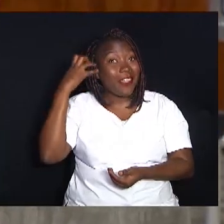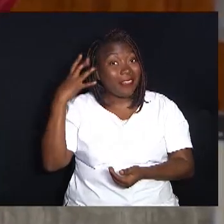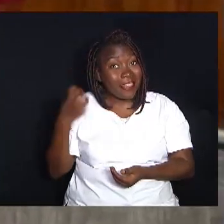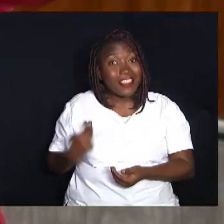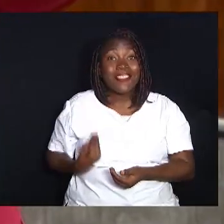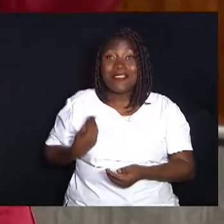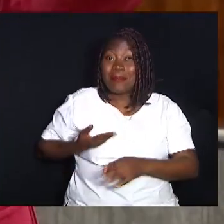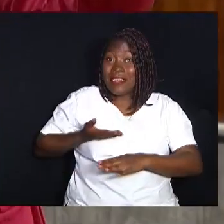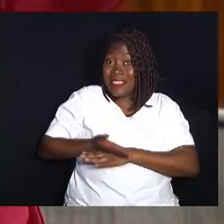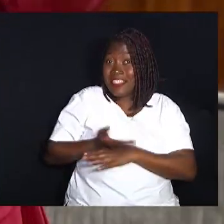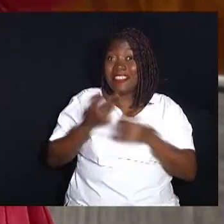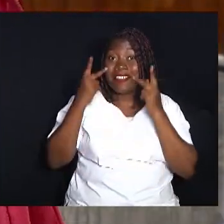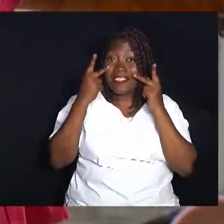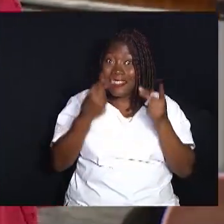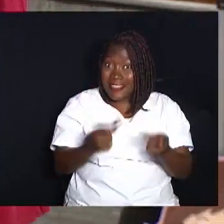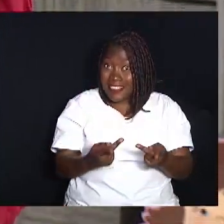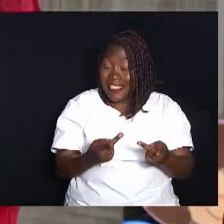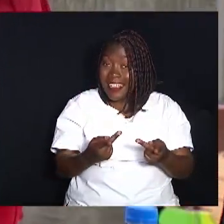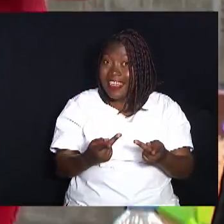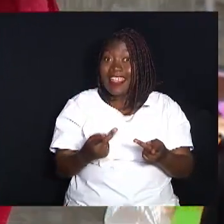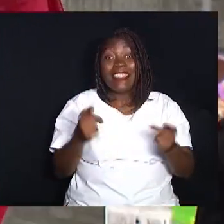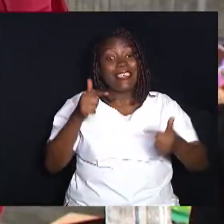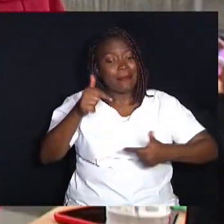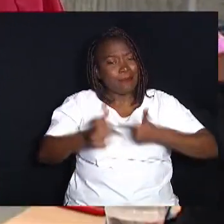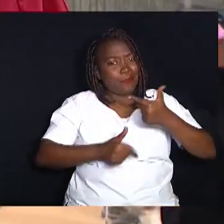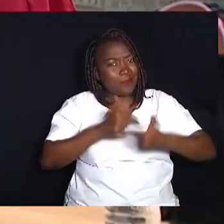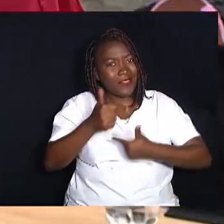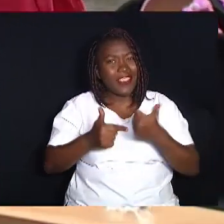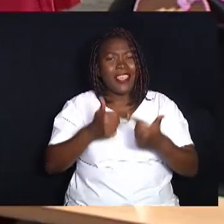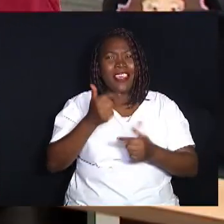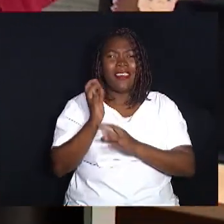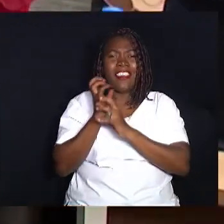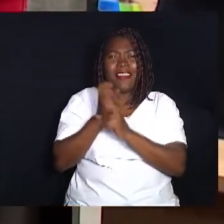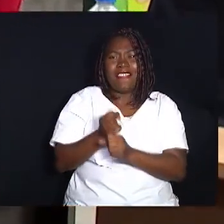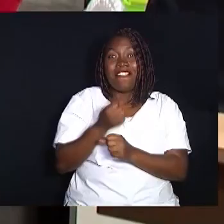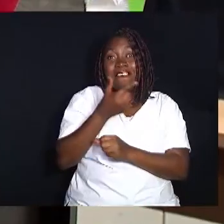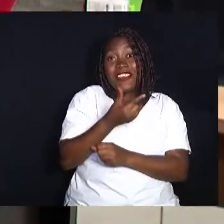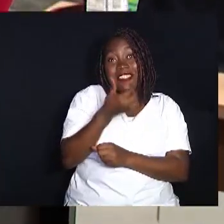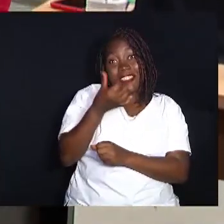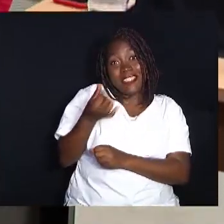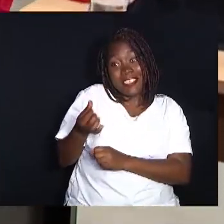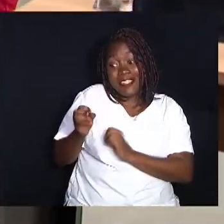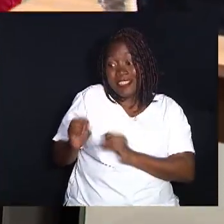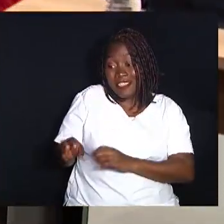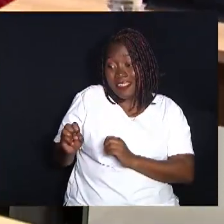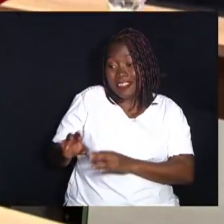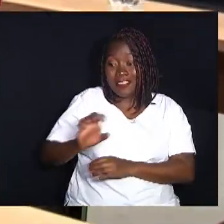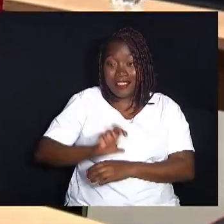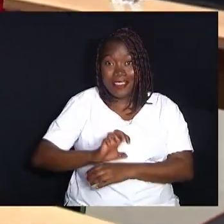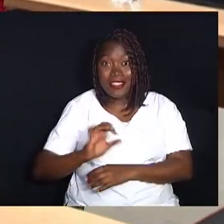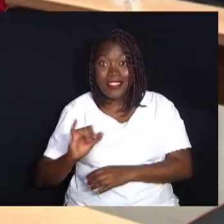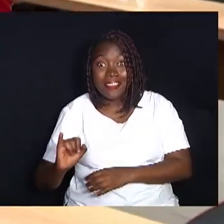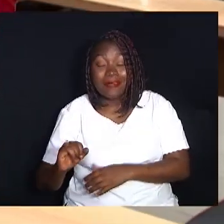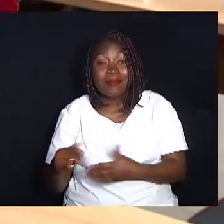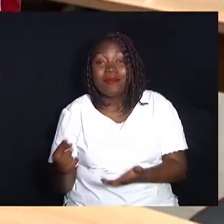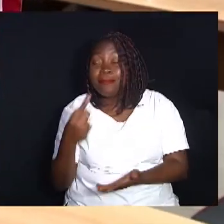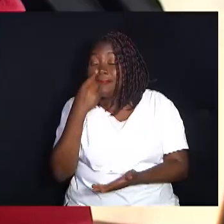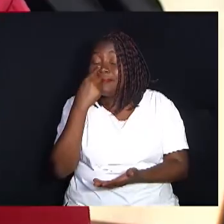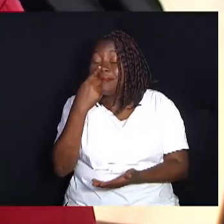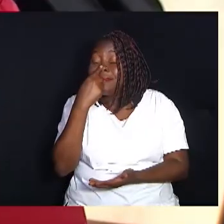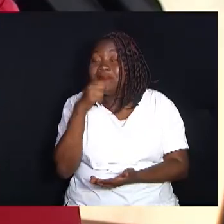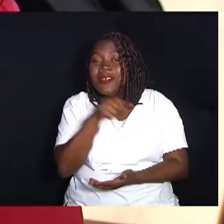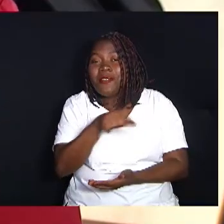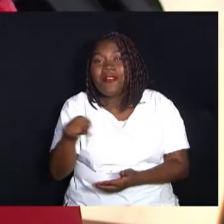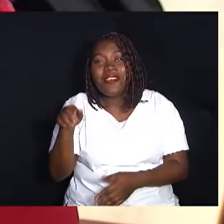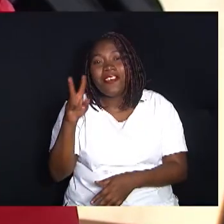presente na visita e o fato de ter trabalhado durante 26 anos com a educação infantil faz com que a intimidade com eles seja